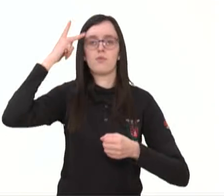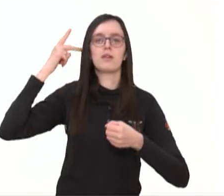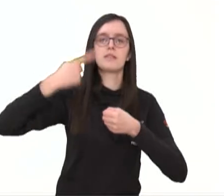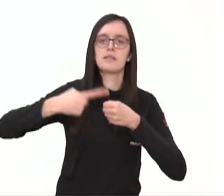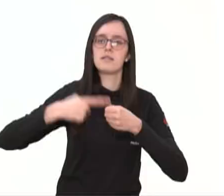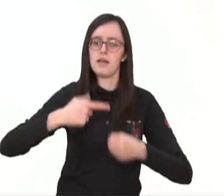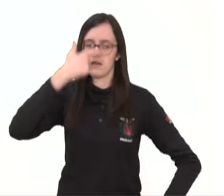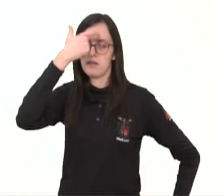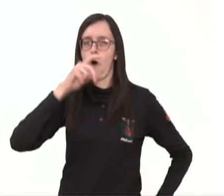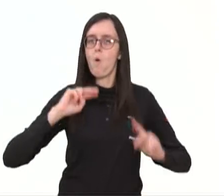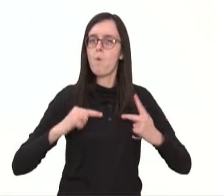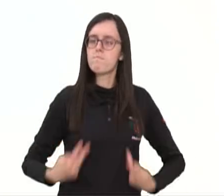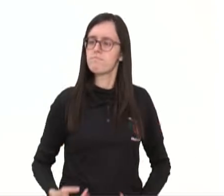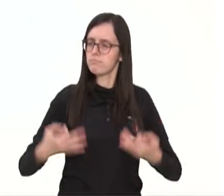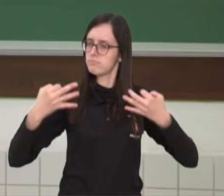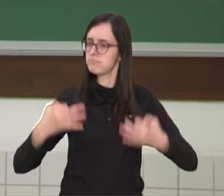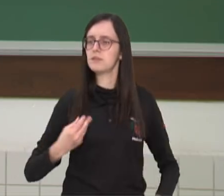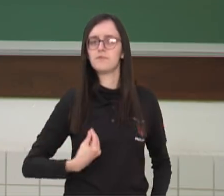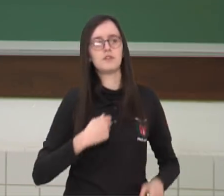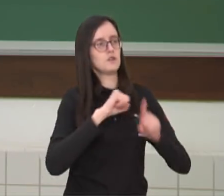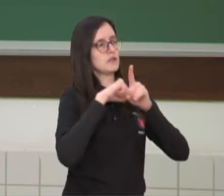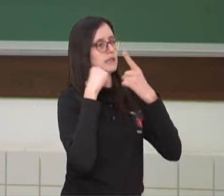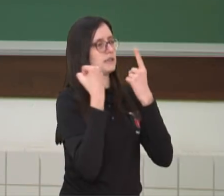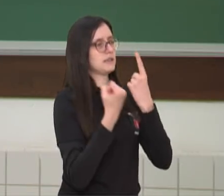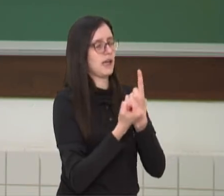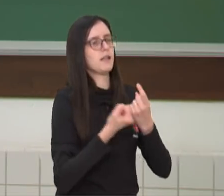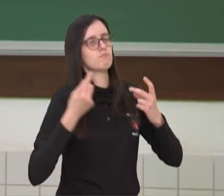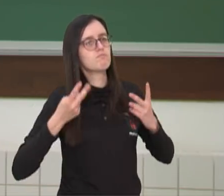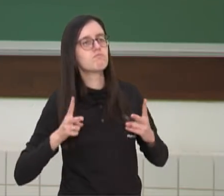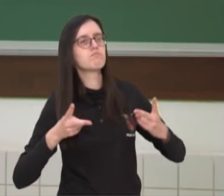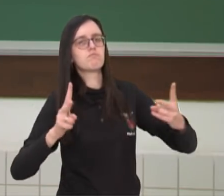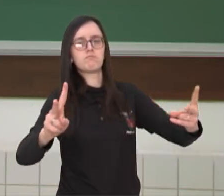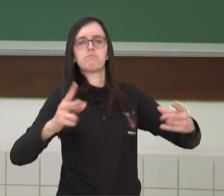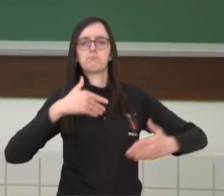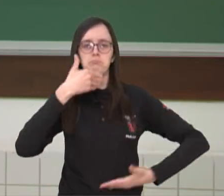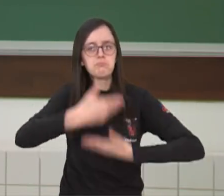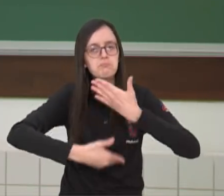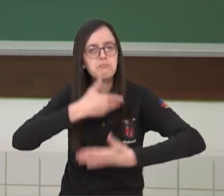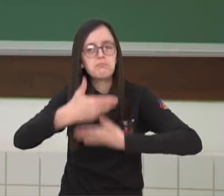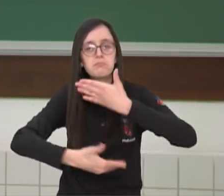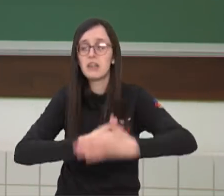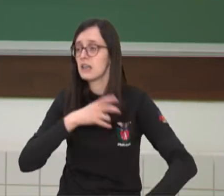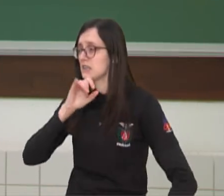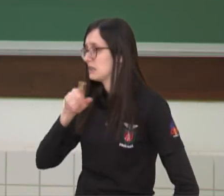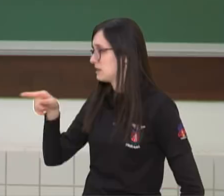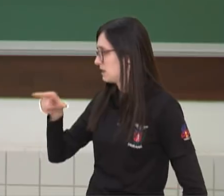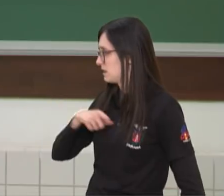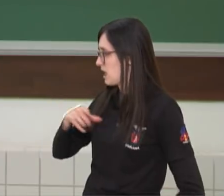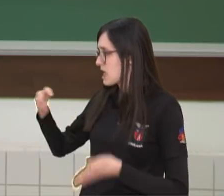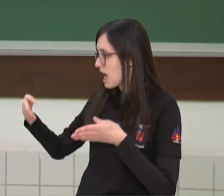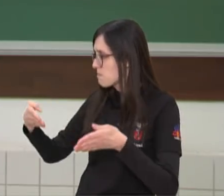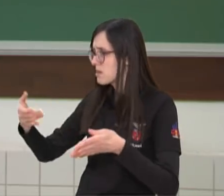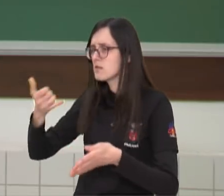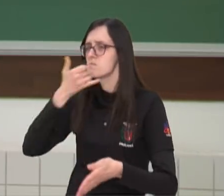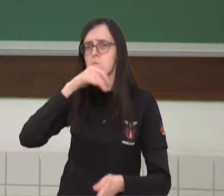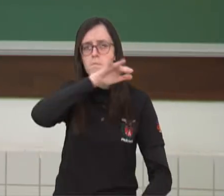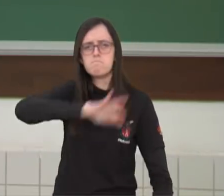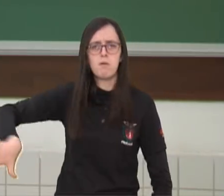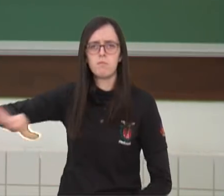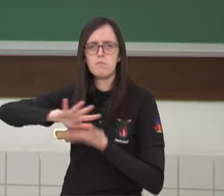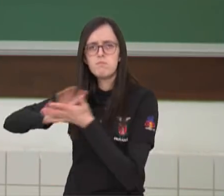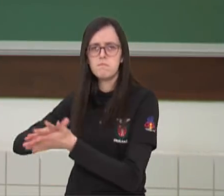homem civilizado, o homem que vive em sociedade, deve continuar no seu progresso e se os indígenas estiverem no caminho, eles devem